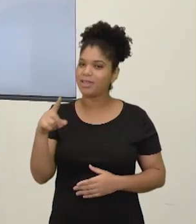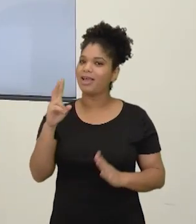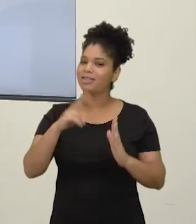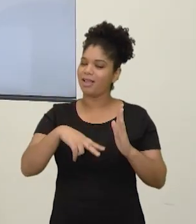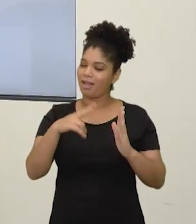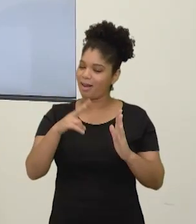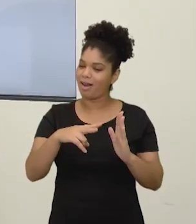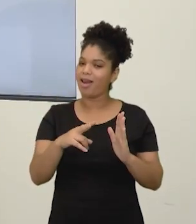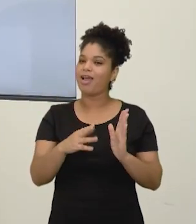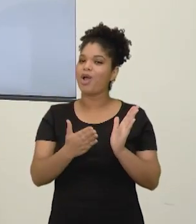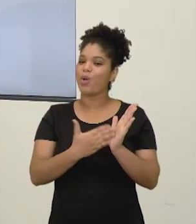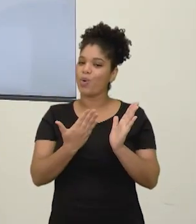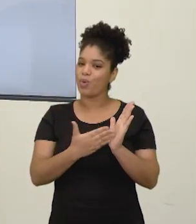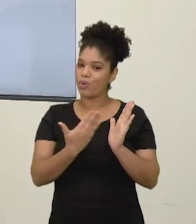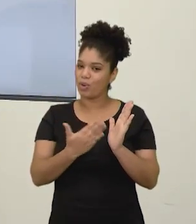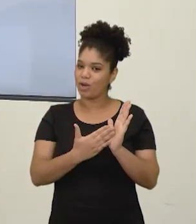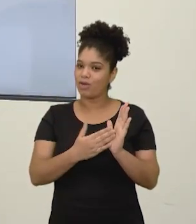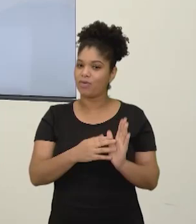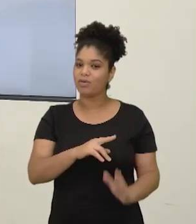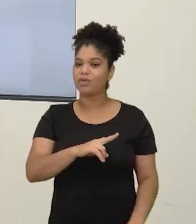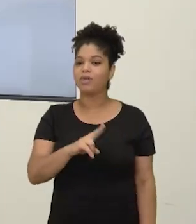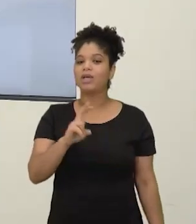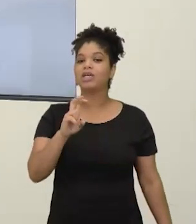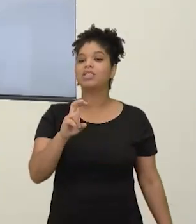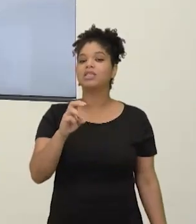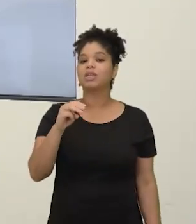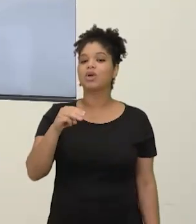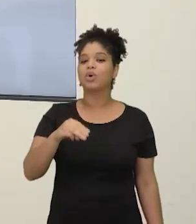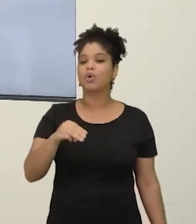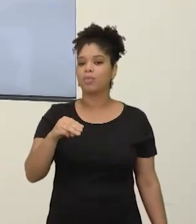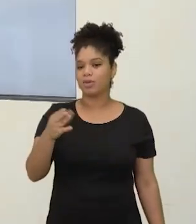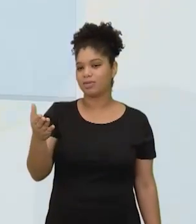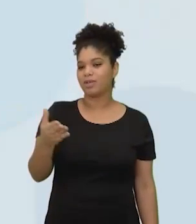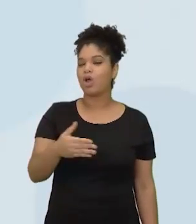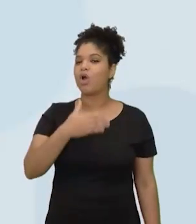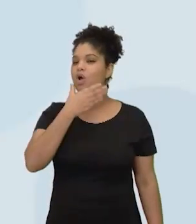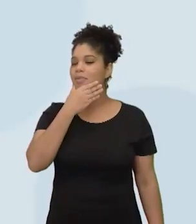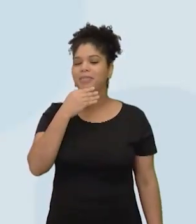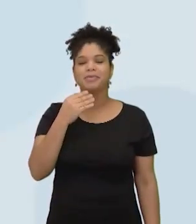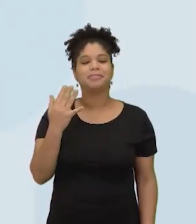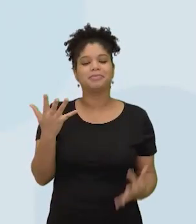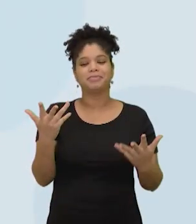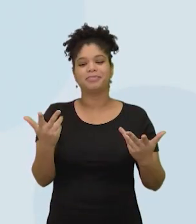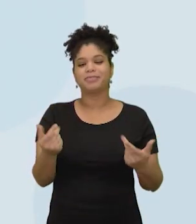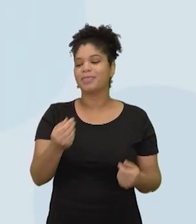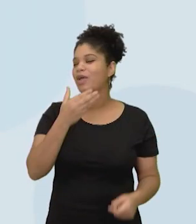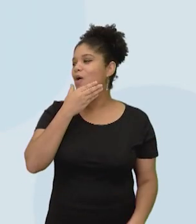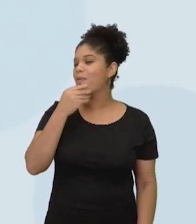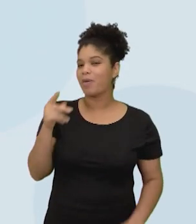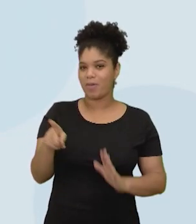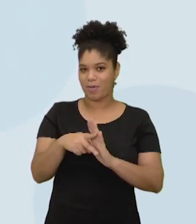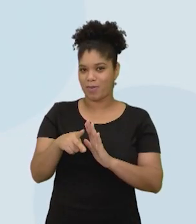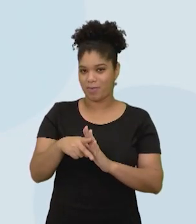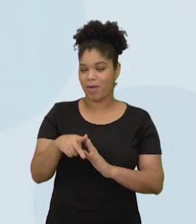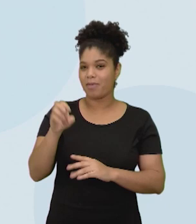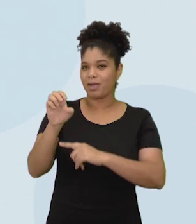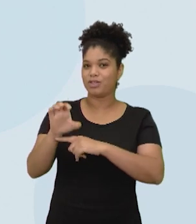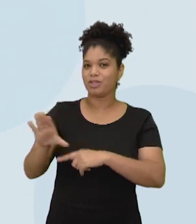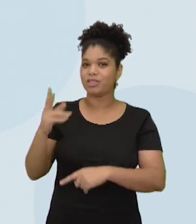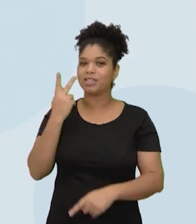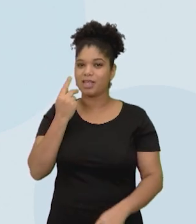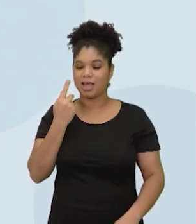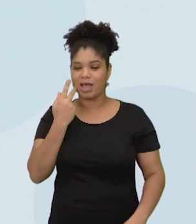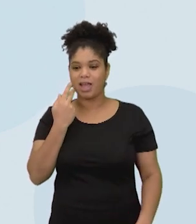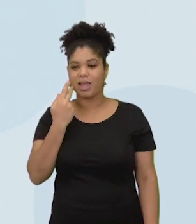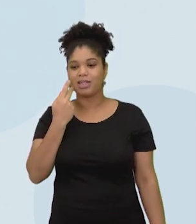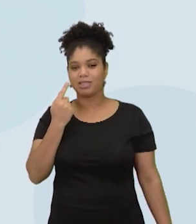favor, leia este livro, 5 minutos, desse escritor maravilhoso chamado José de Alencar, um cearense da cidade de